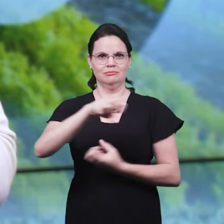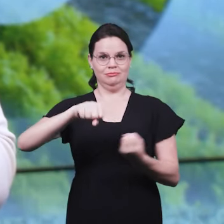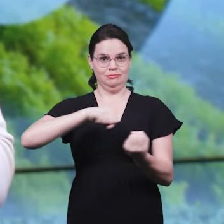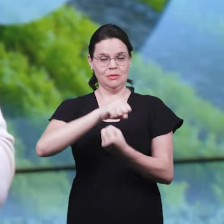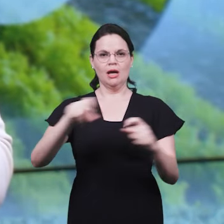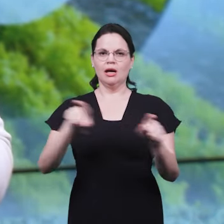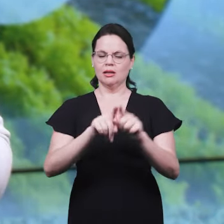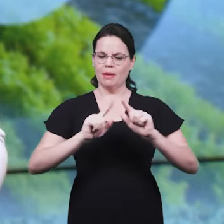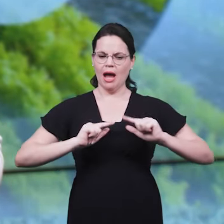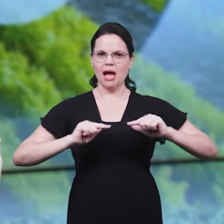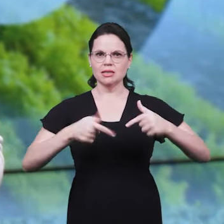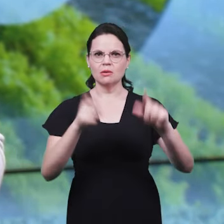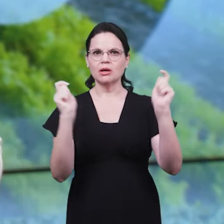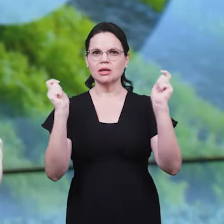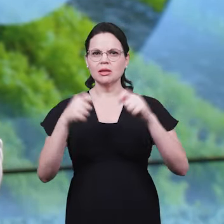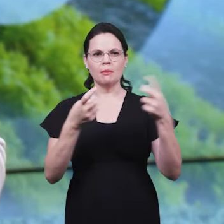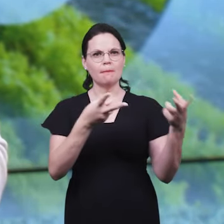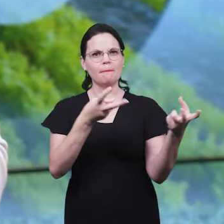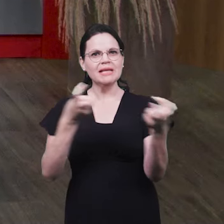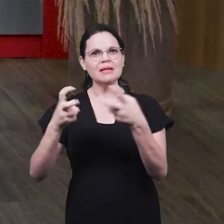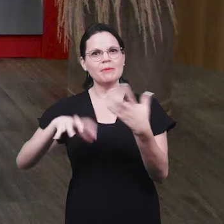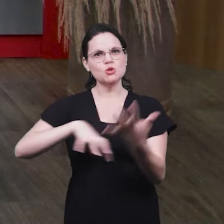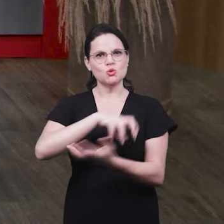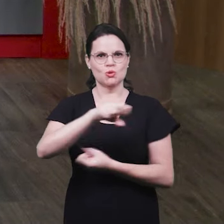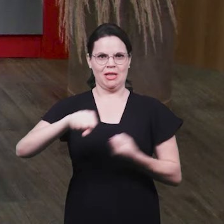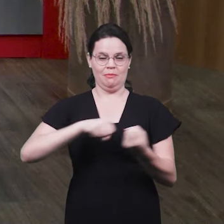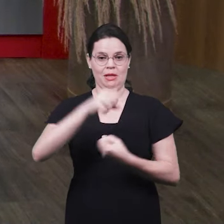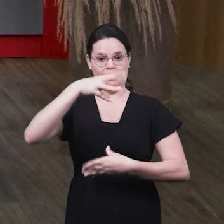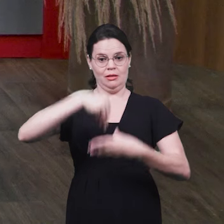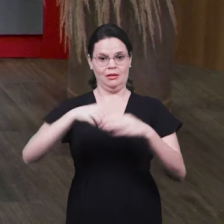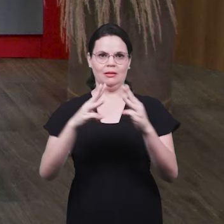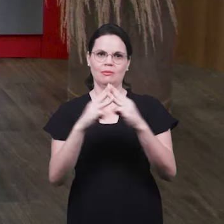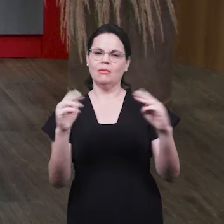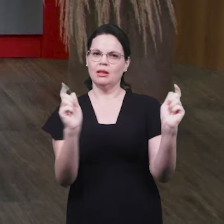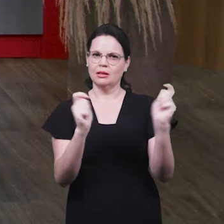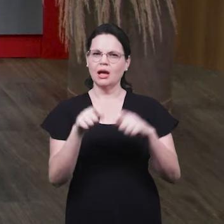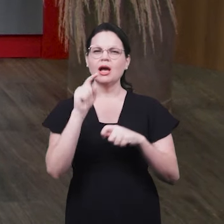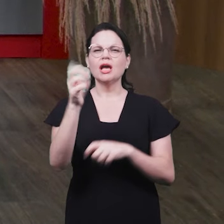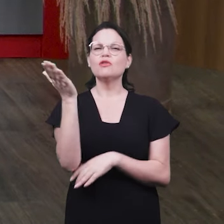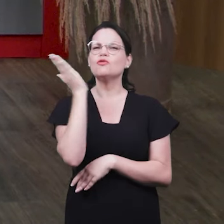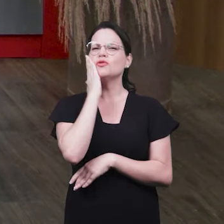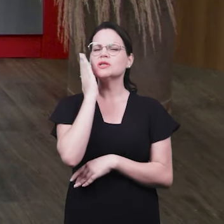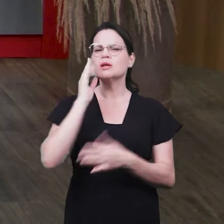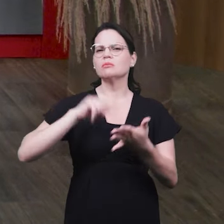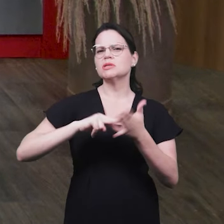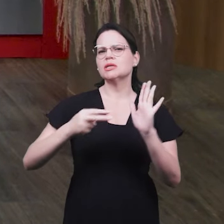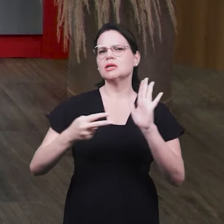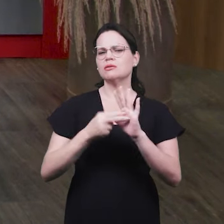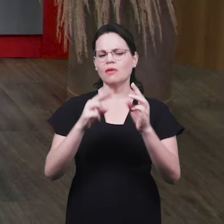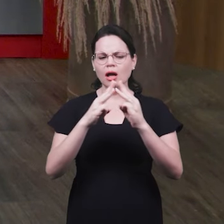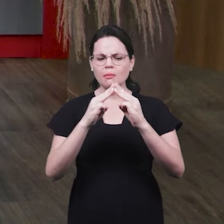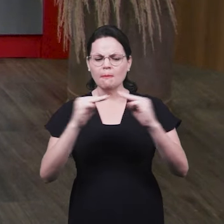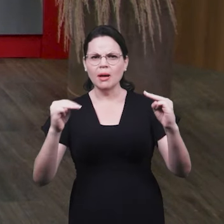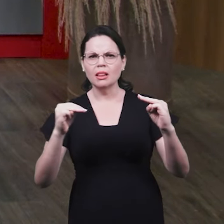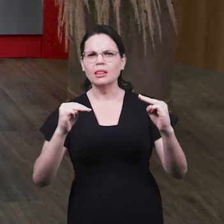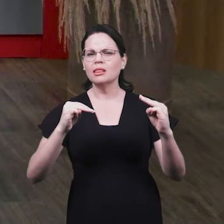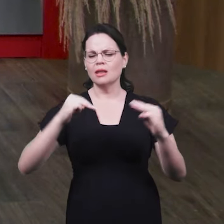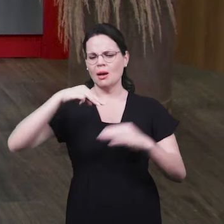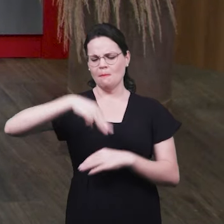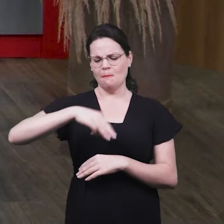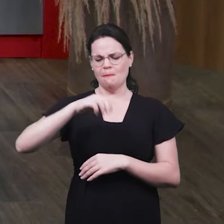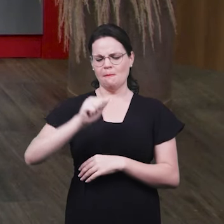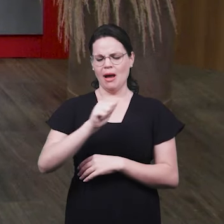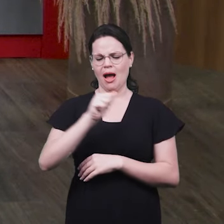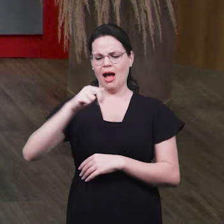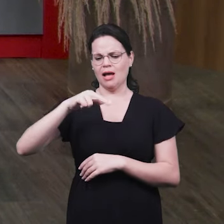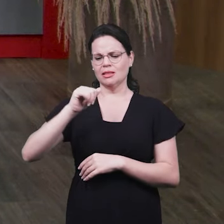a sustentabilidade visível neste lugar. E você sabe o significado desta palavra, Manaim? Esta palavra vem